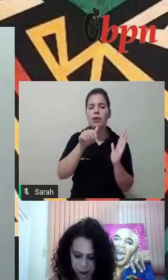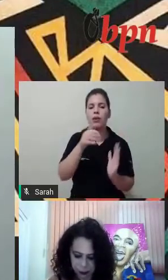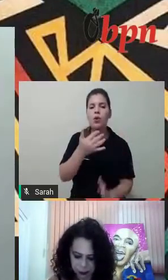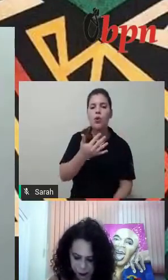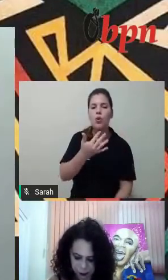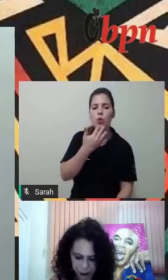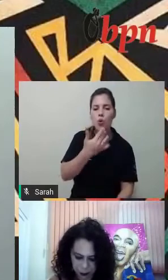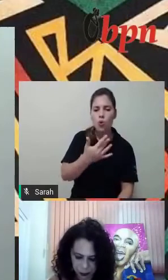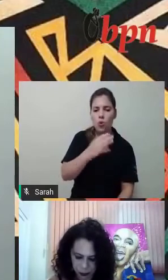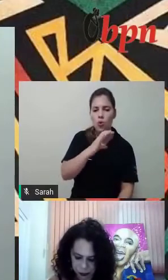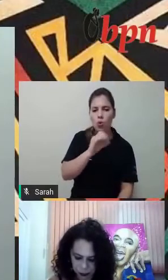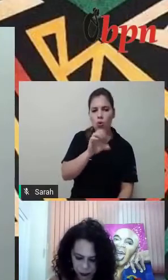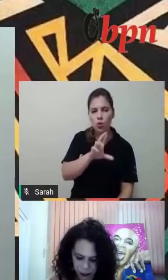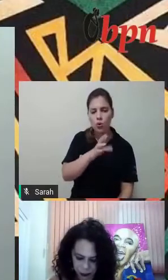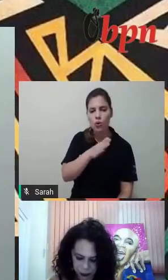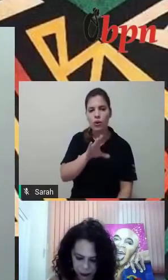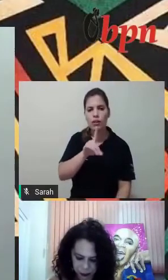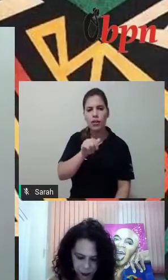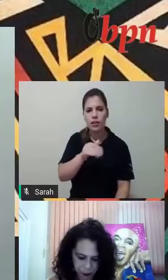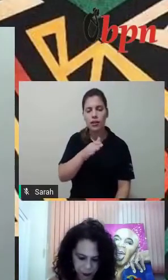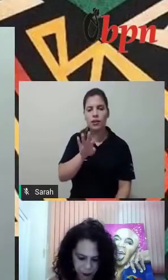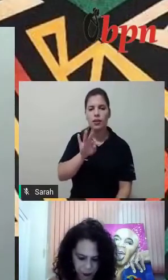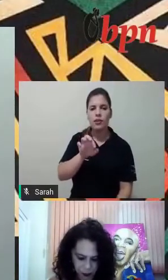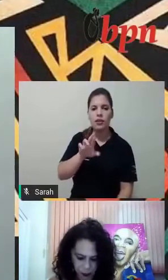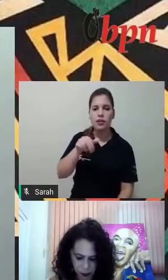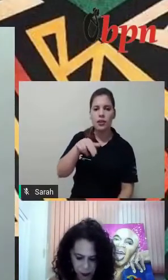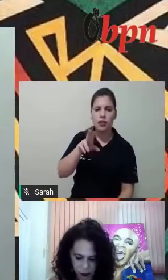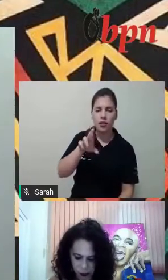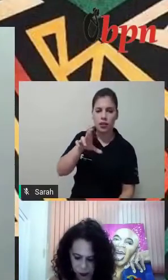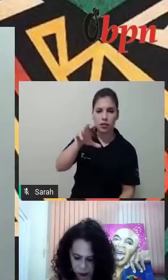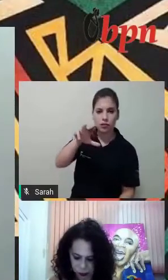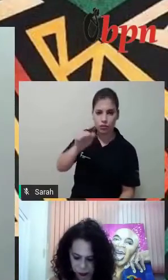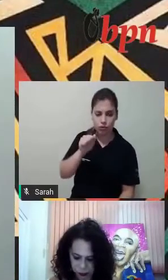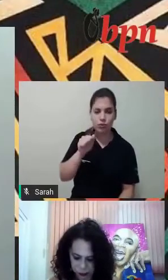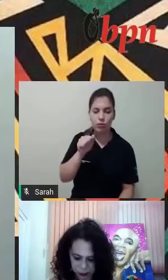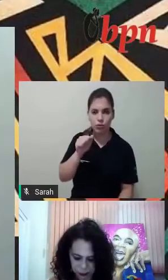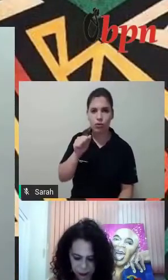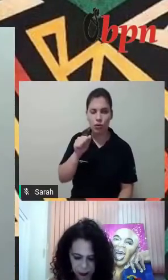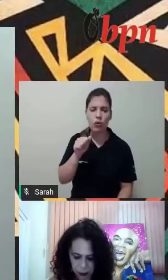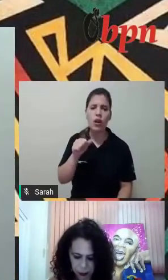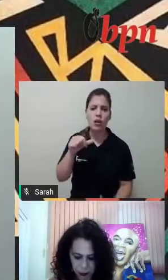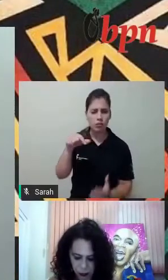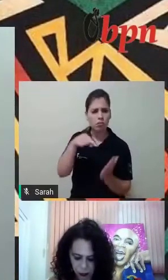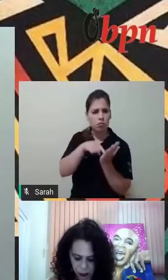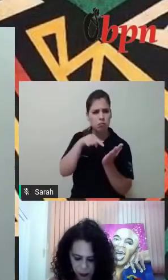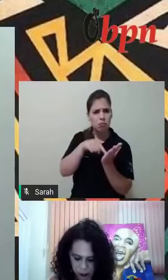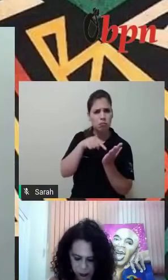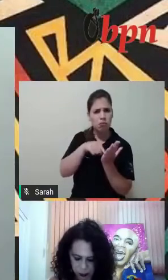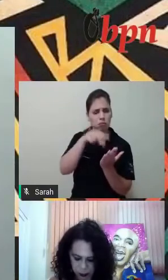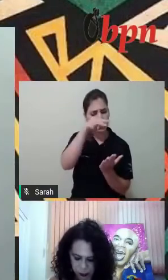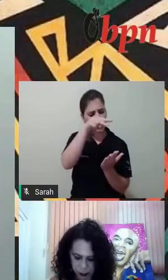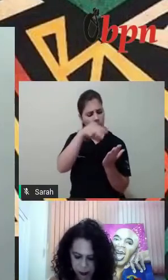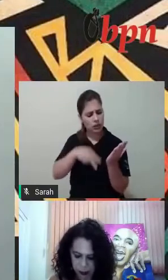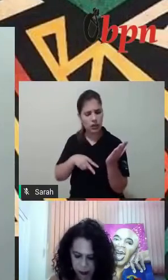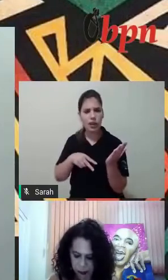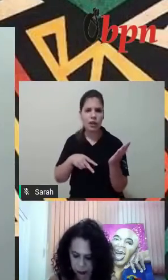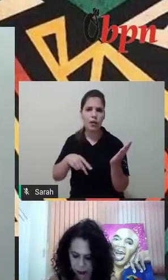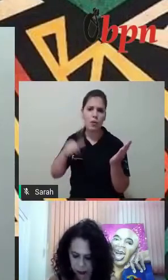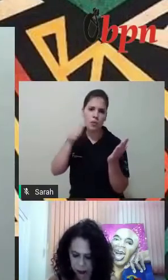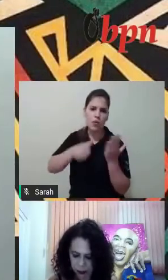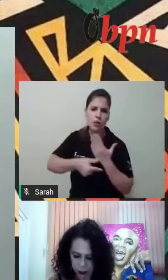no primeiro momento tem traços autobiográficos, sim, quem conhece Geni sabe que tem um